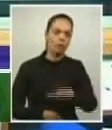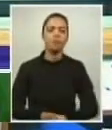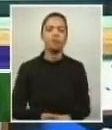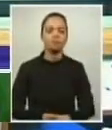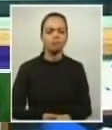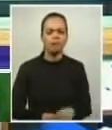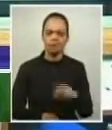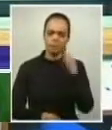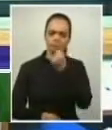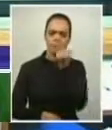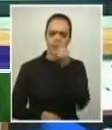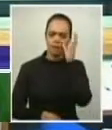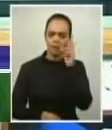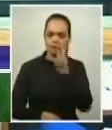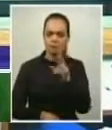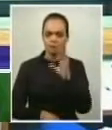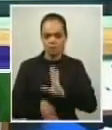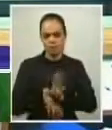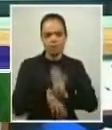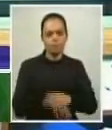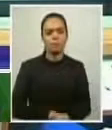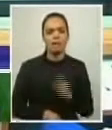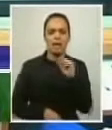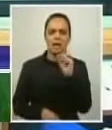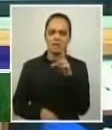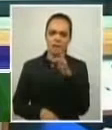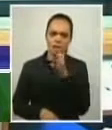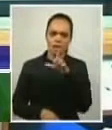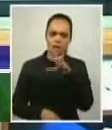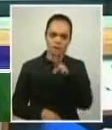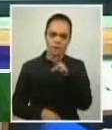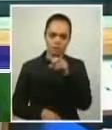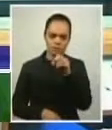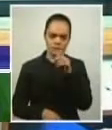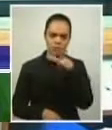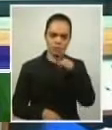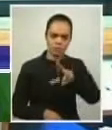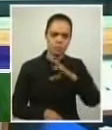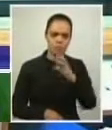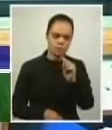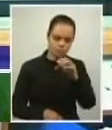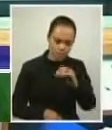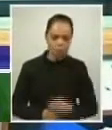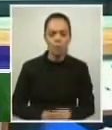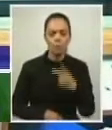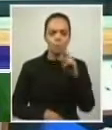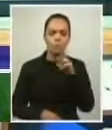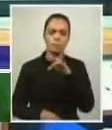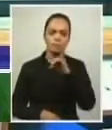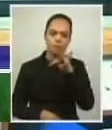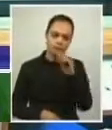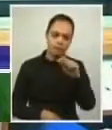filme essa revolução puritana de 1640 o antecedeu